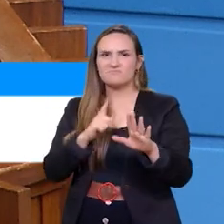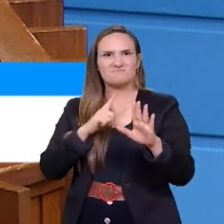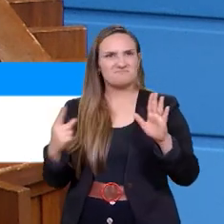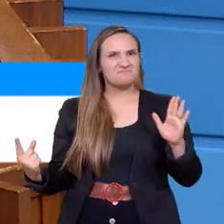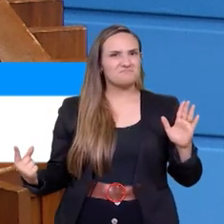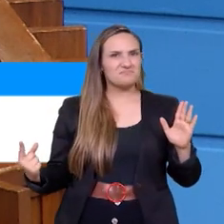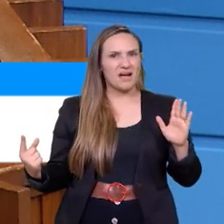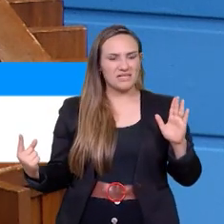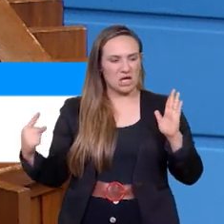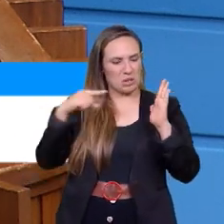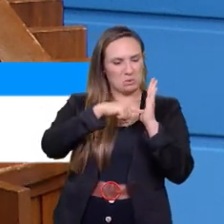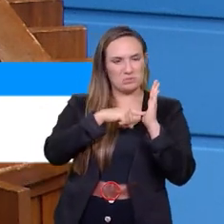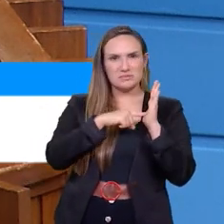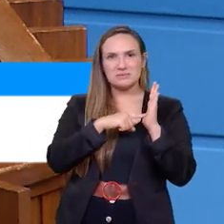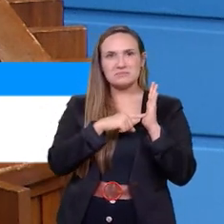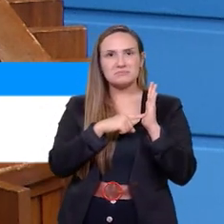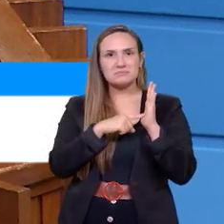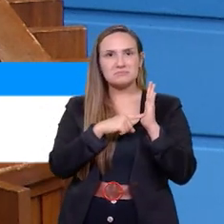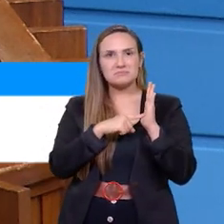acusações